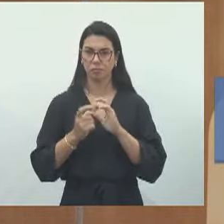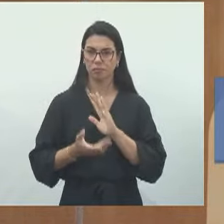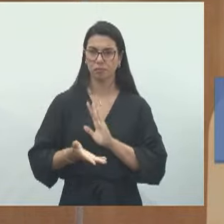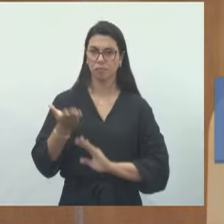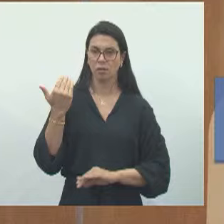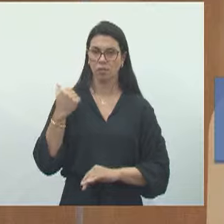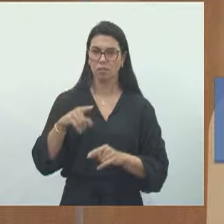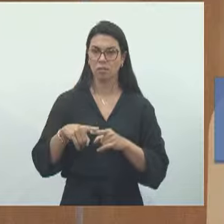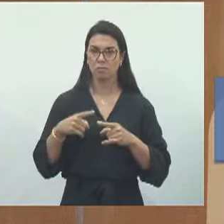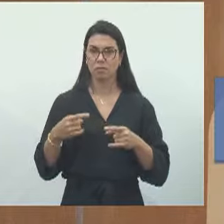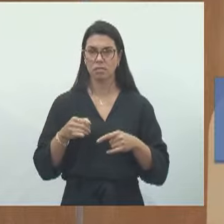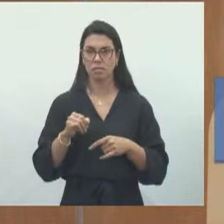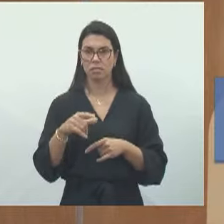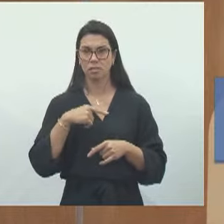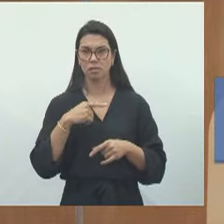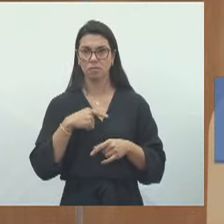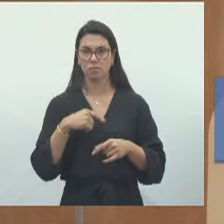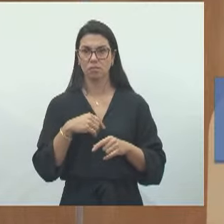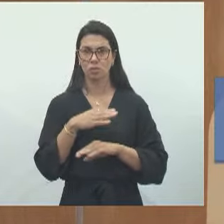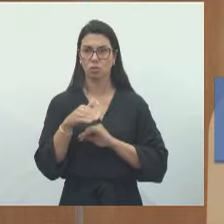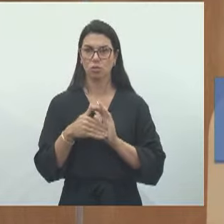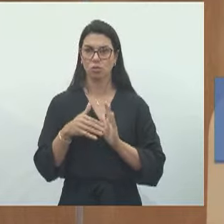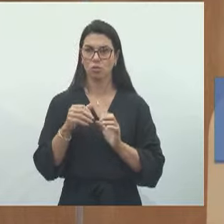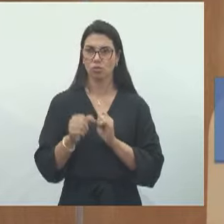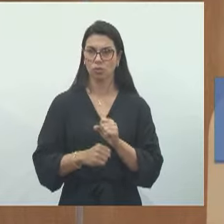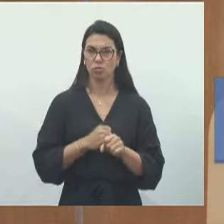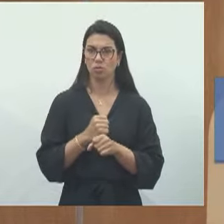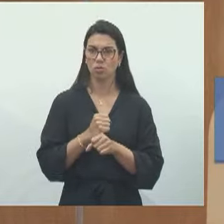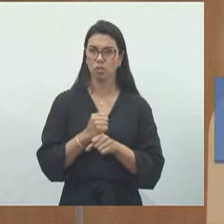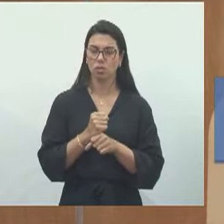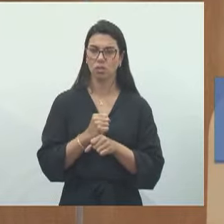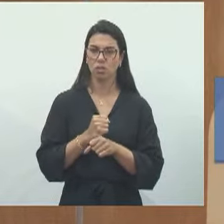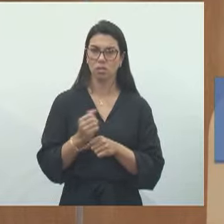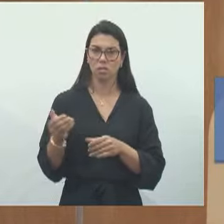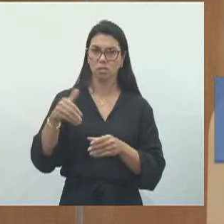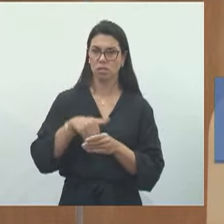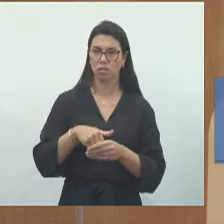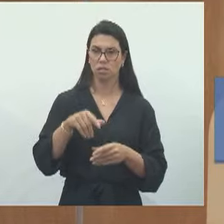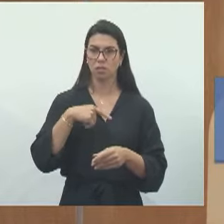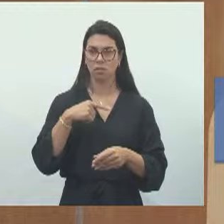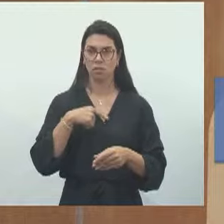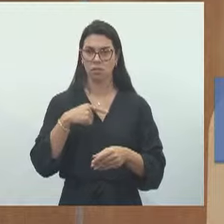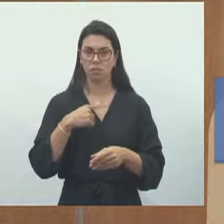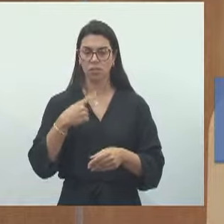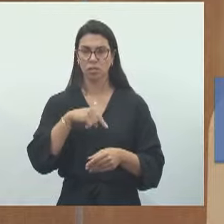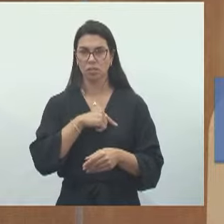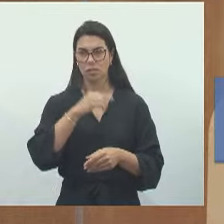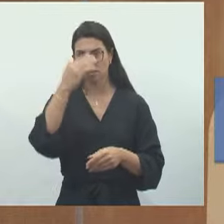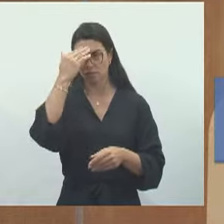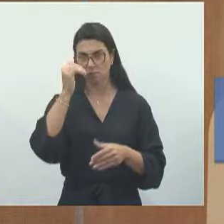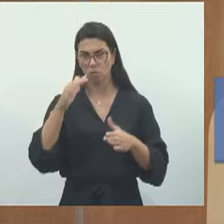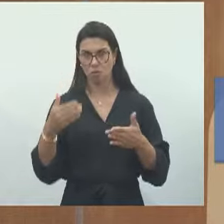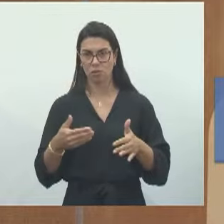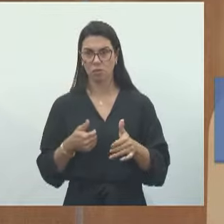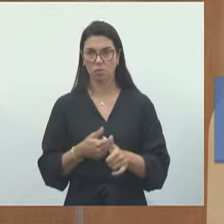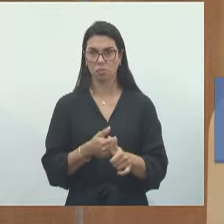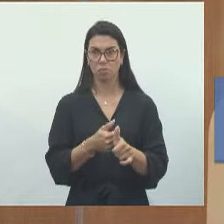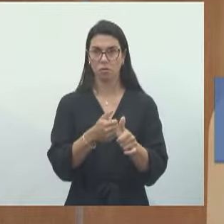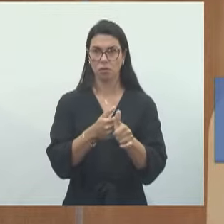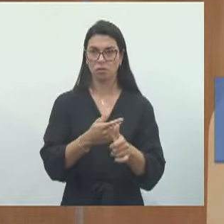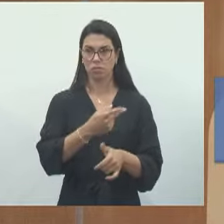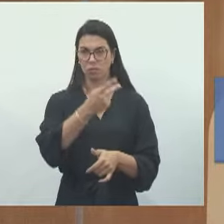que se tivesse eleição todo ano, eu tenho certeza que a população ia ganhar muito, porque a gente vê que quando chega a próxima eleição, os ânimos se